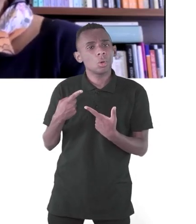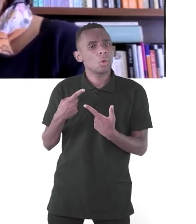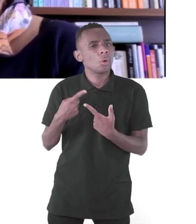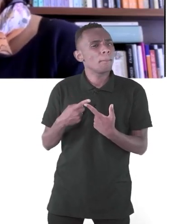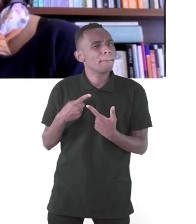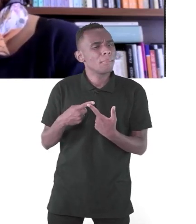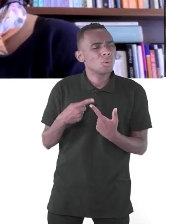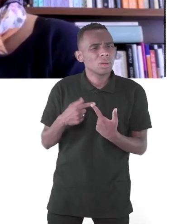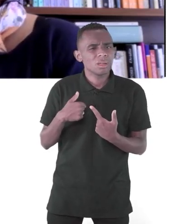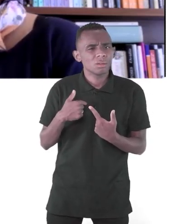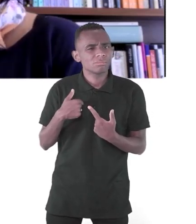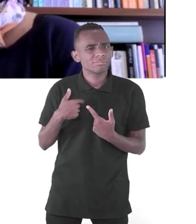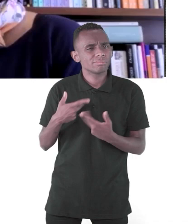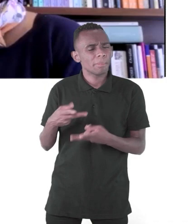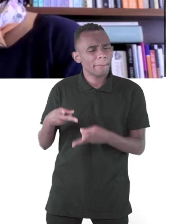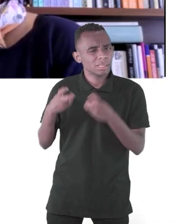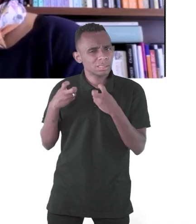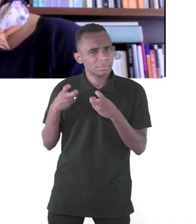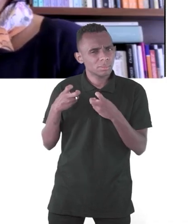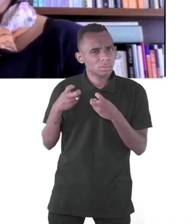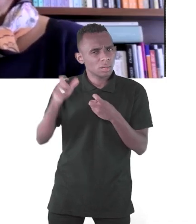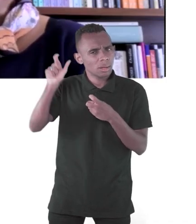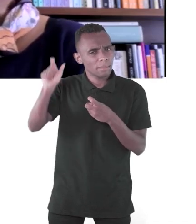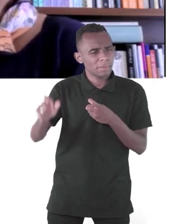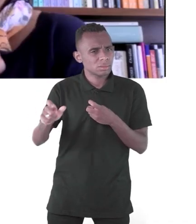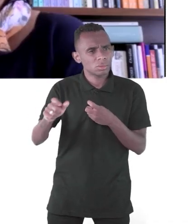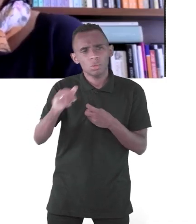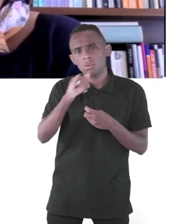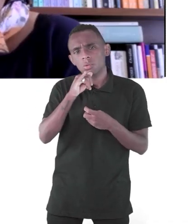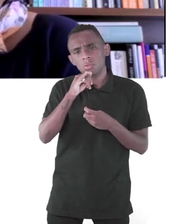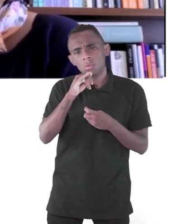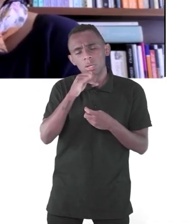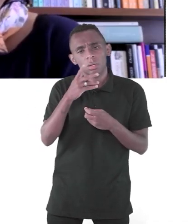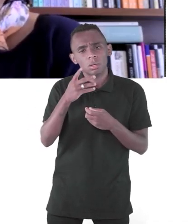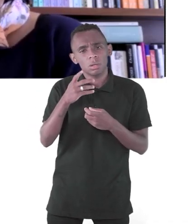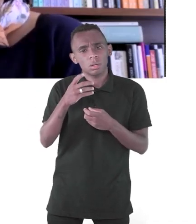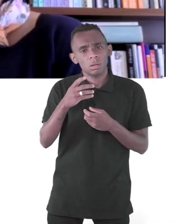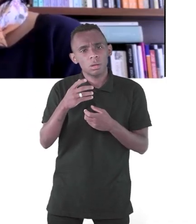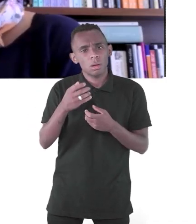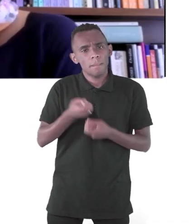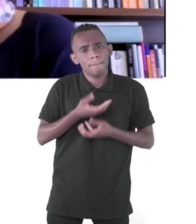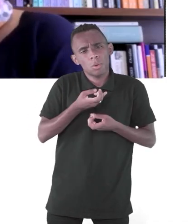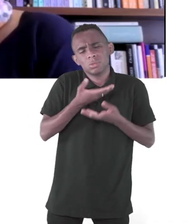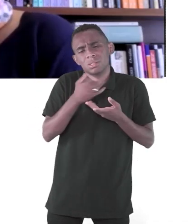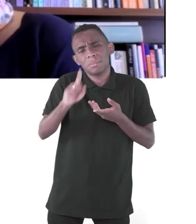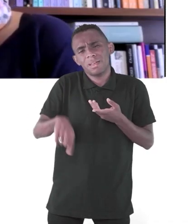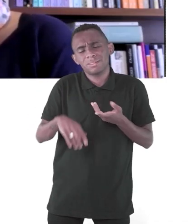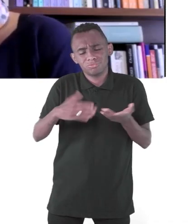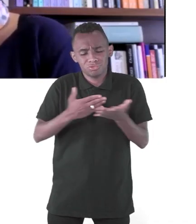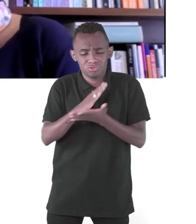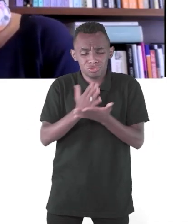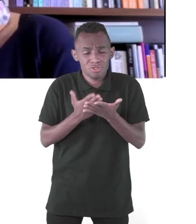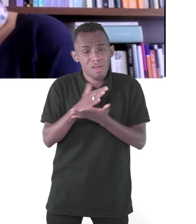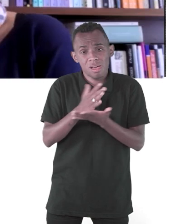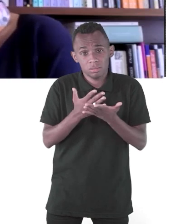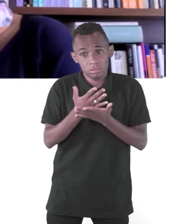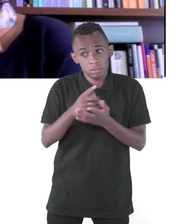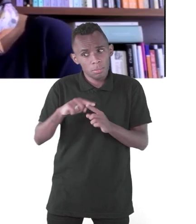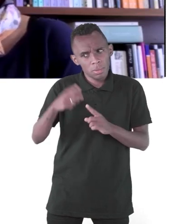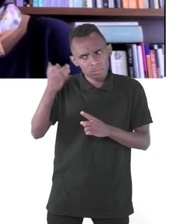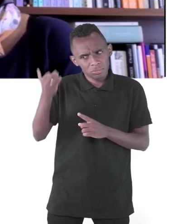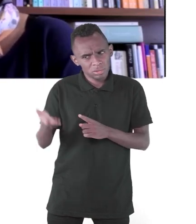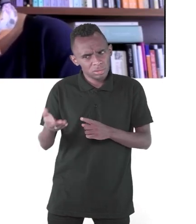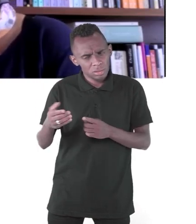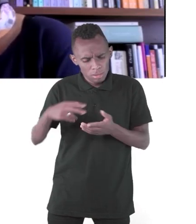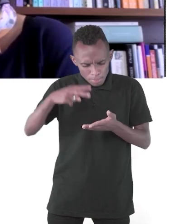porque eu ouvi alguém dizendo, poesia é muito chato. Aí eu falei, cara, poesia é muito chato porque essa